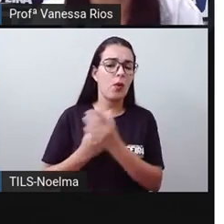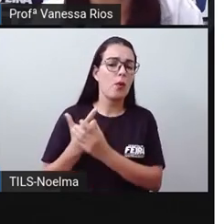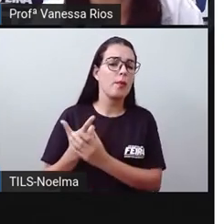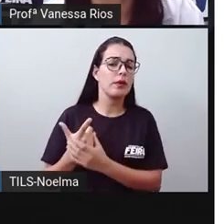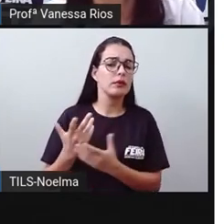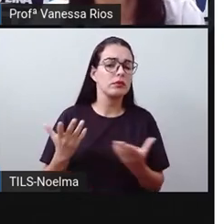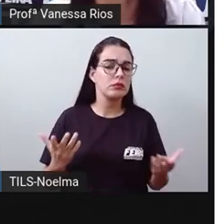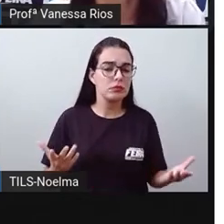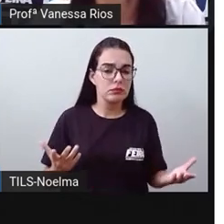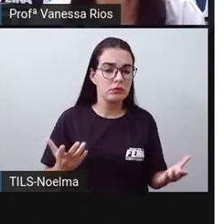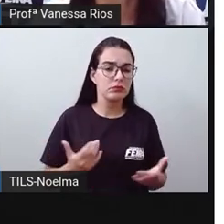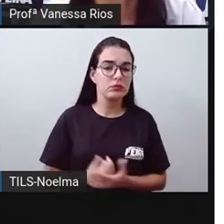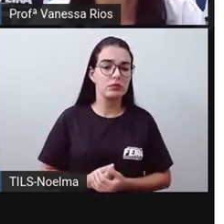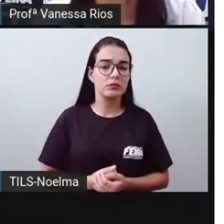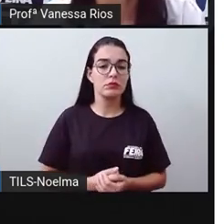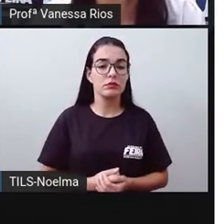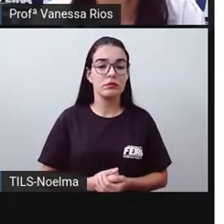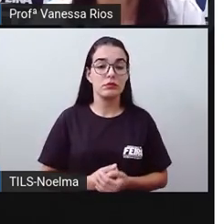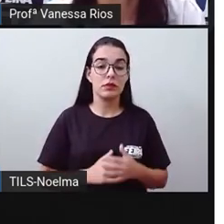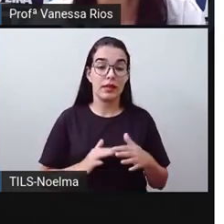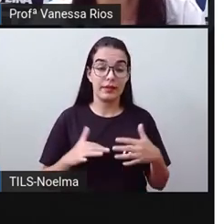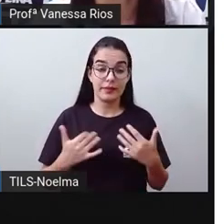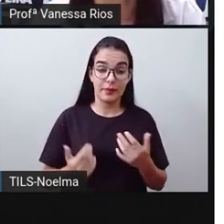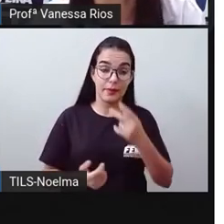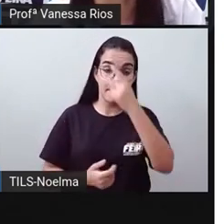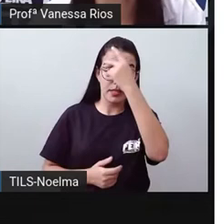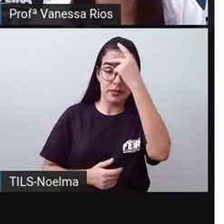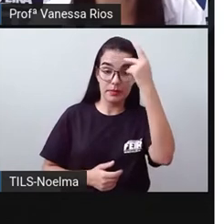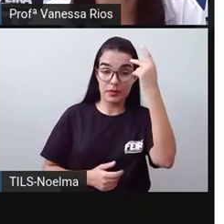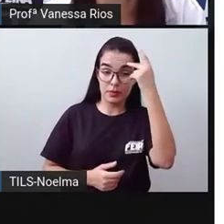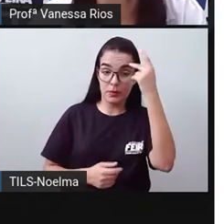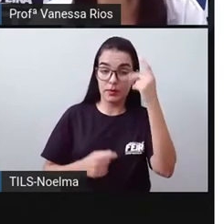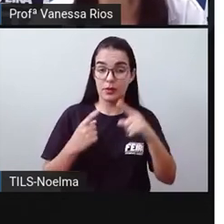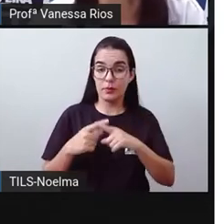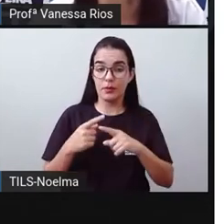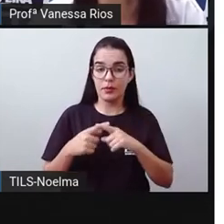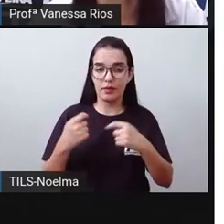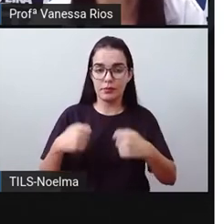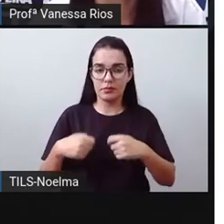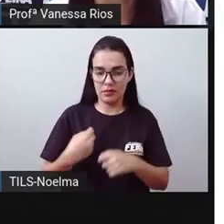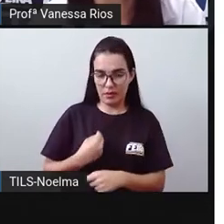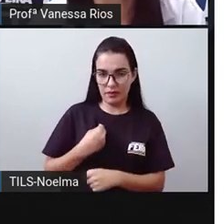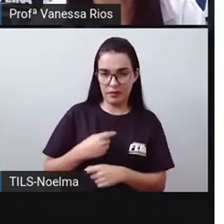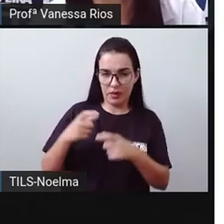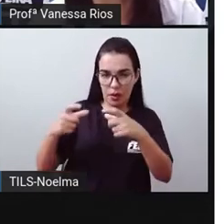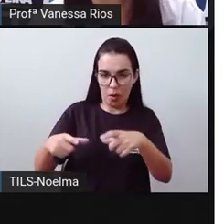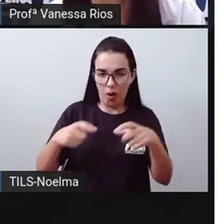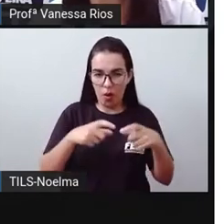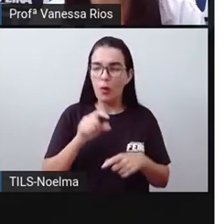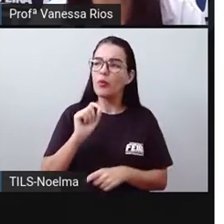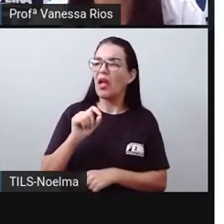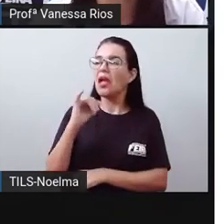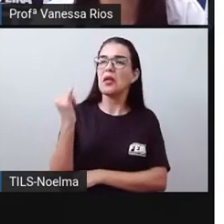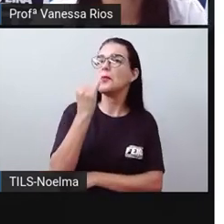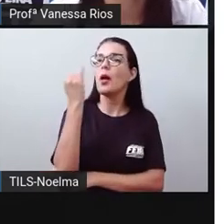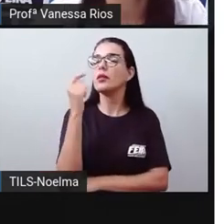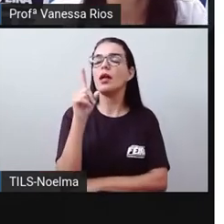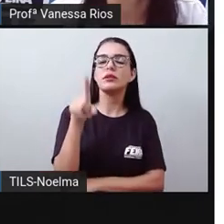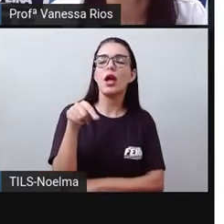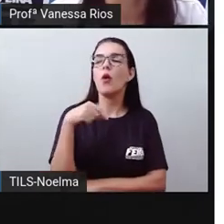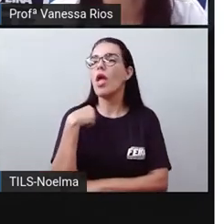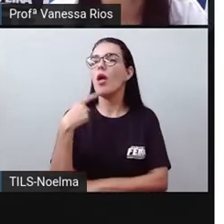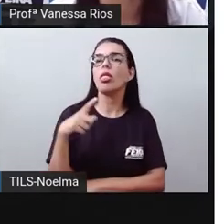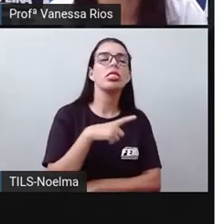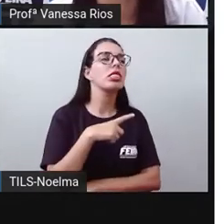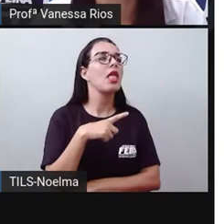nos prejudicar? As pessoas, devido ao sistema que vivem, onde o importante é o que você